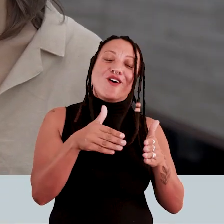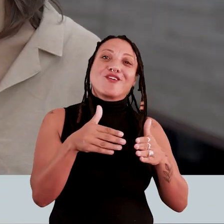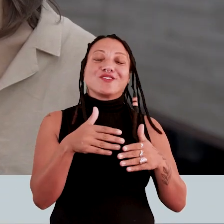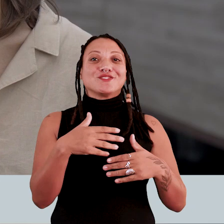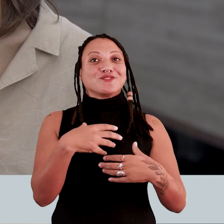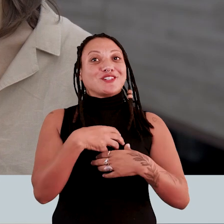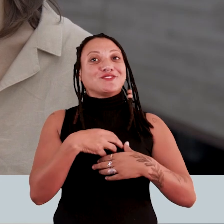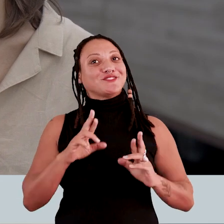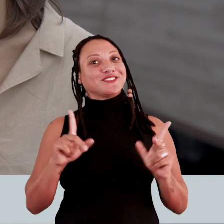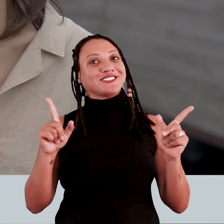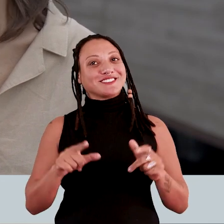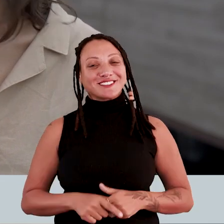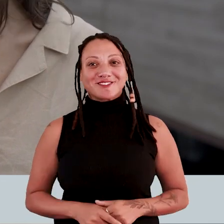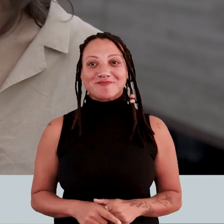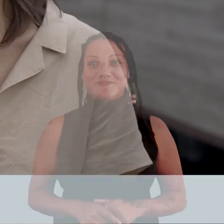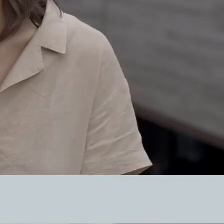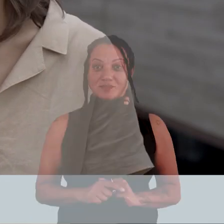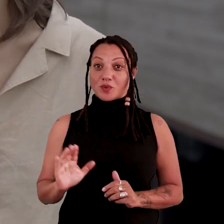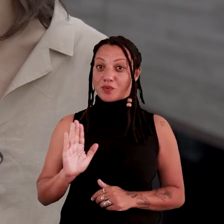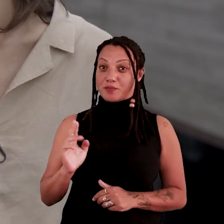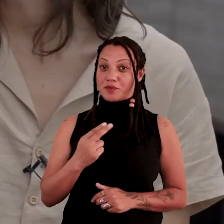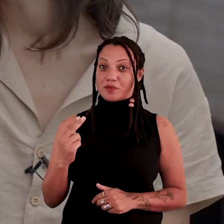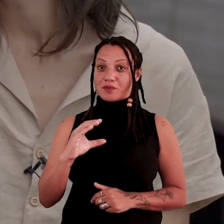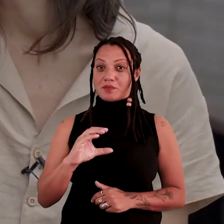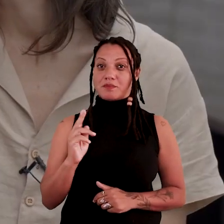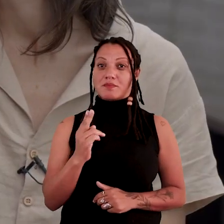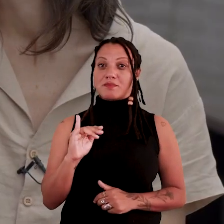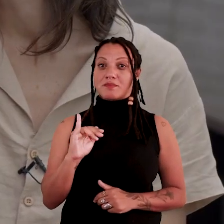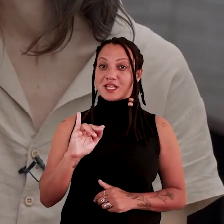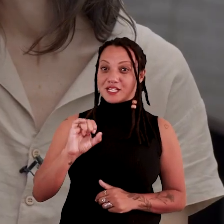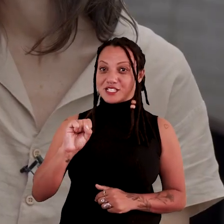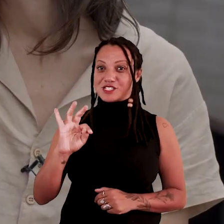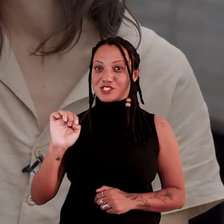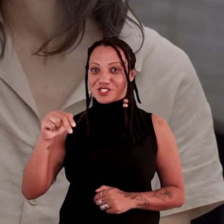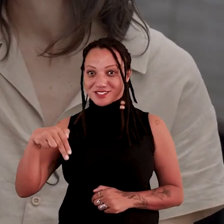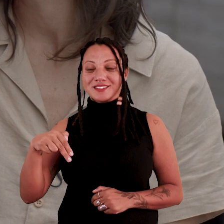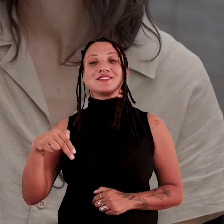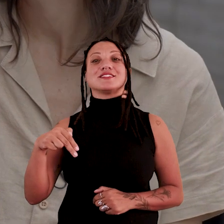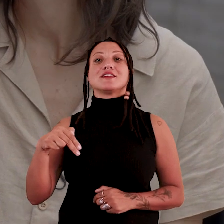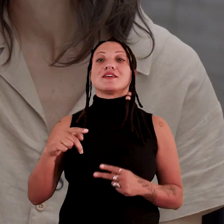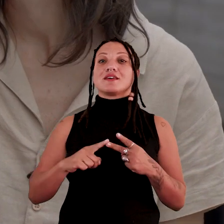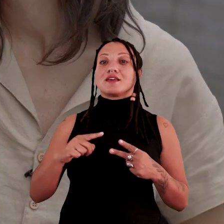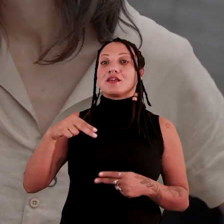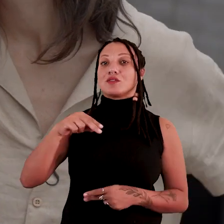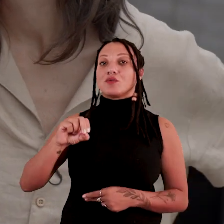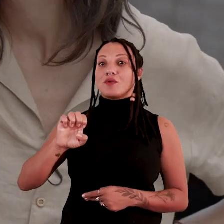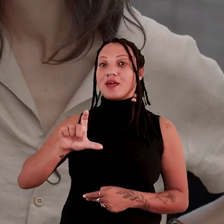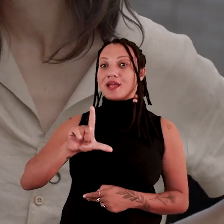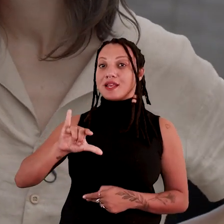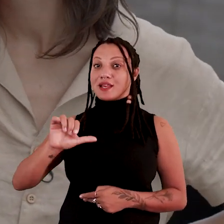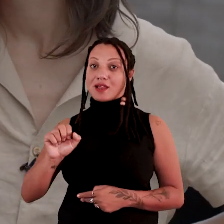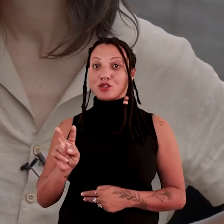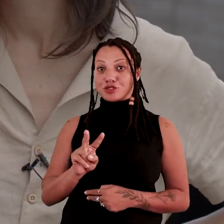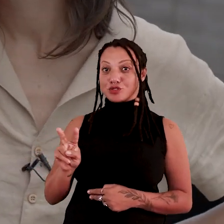Christian, do Estúdio Flume. Eu sou Noélia. O escritório ele foi fundado em 2015, é uma